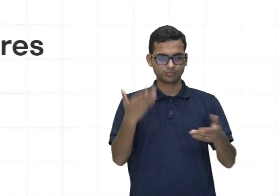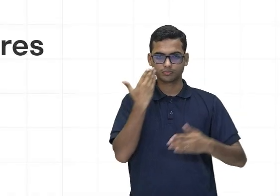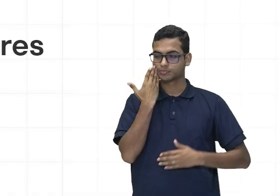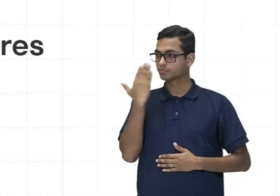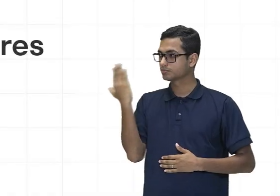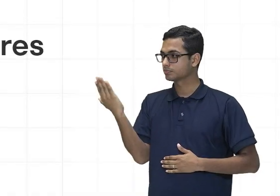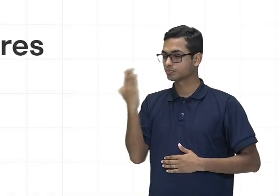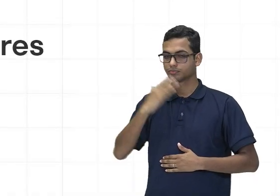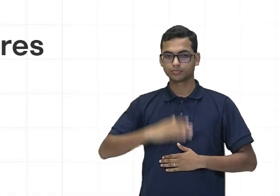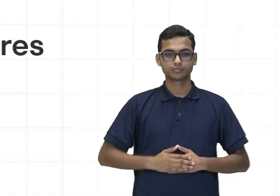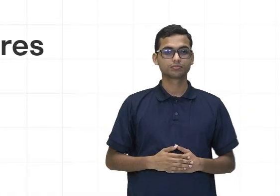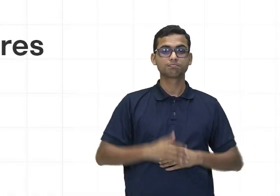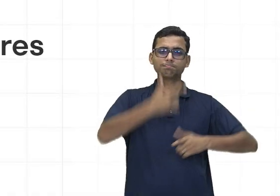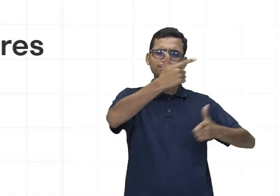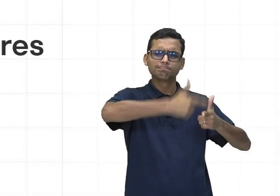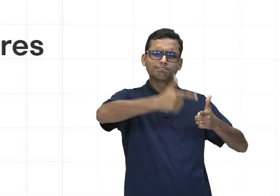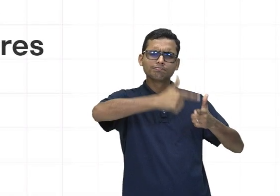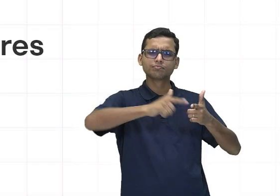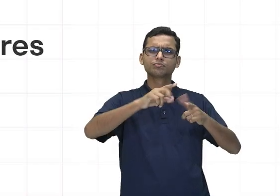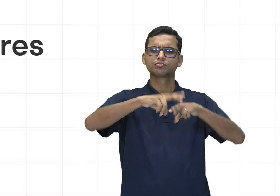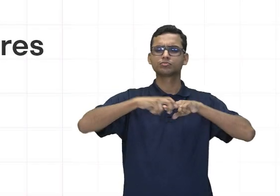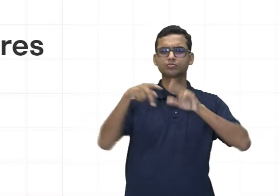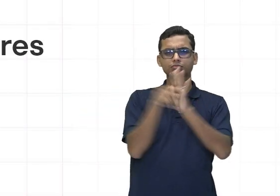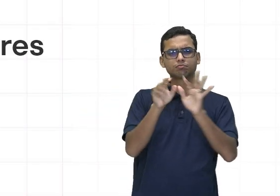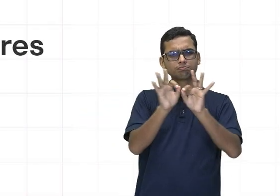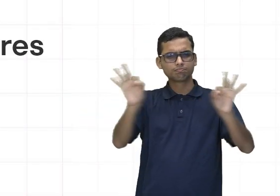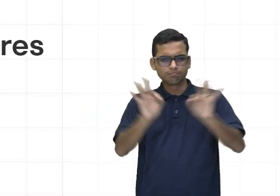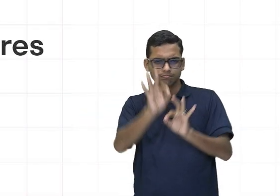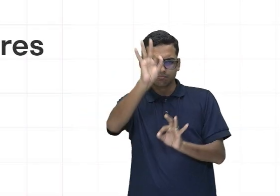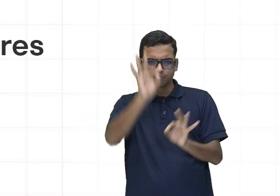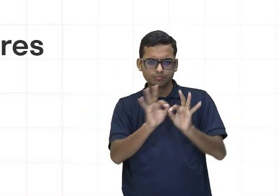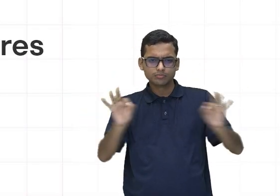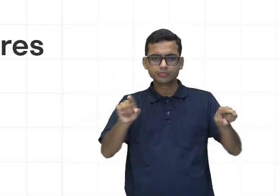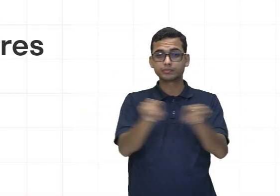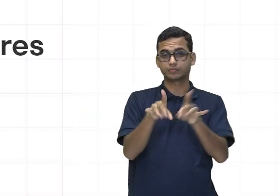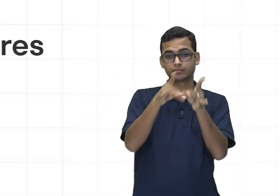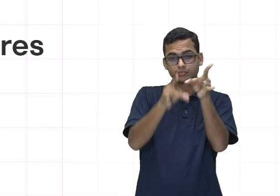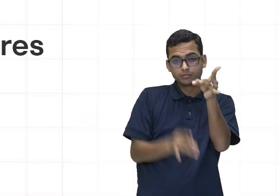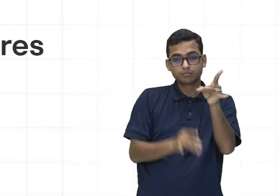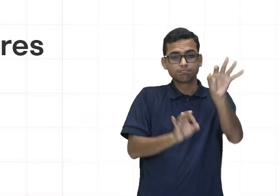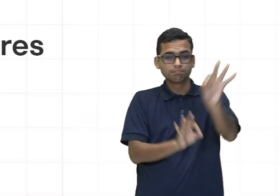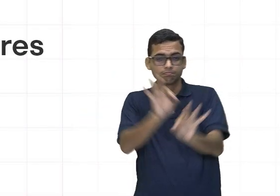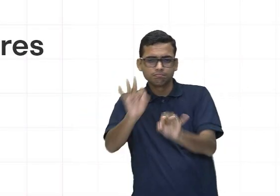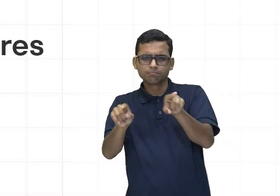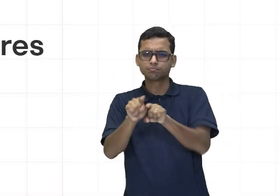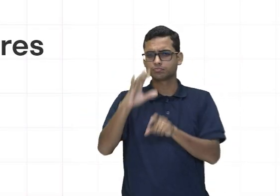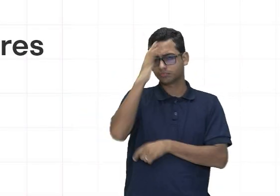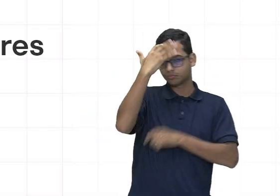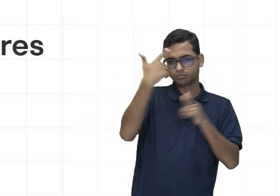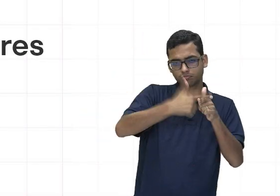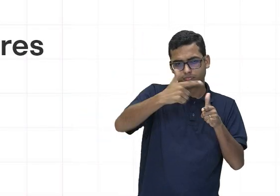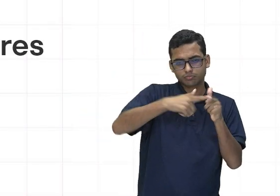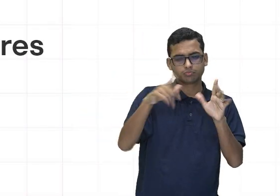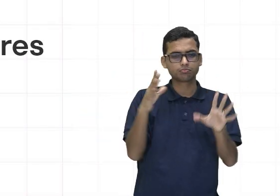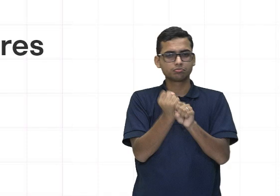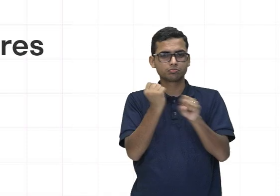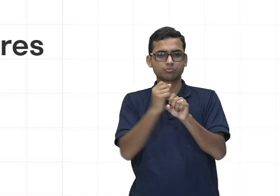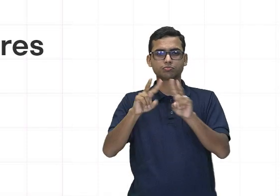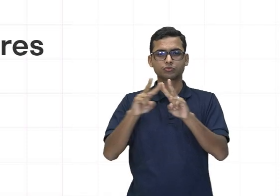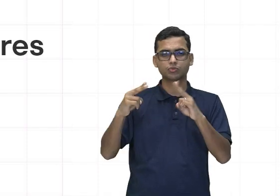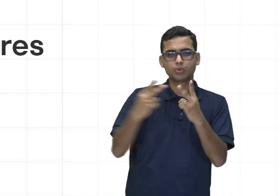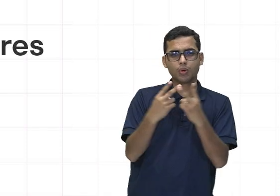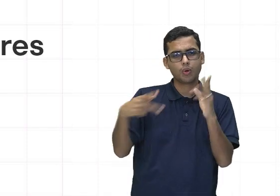conhecimento problemas envolvendo medições, detalhamento, resolução e elaboração de